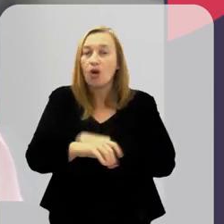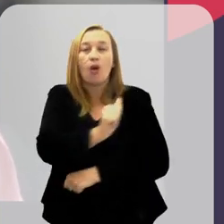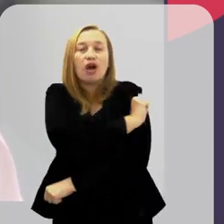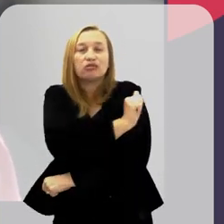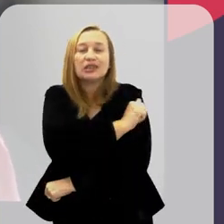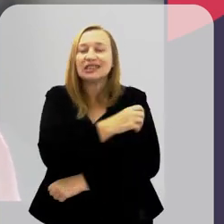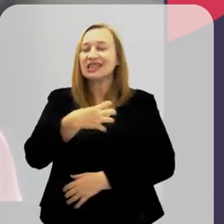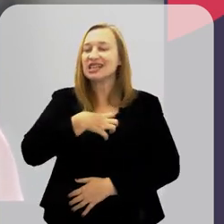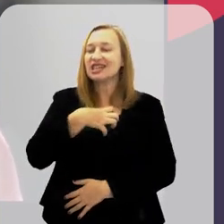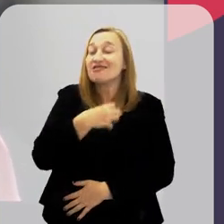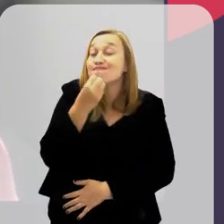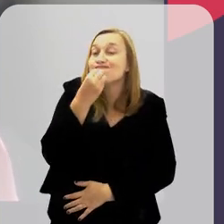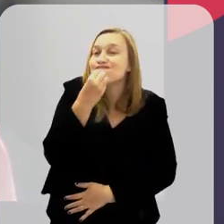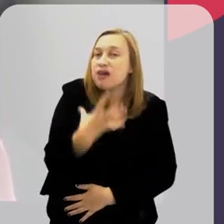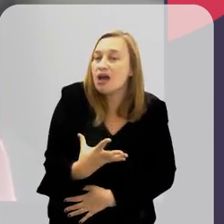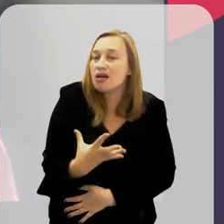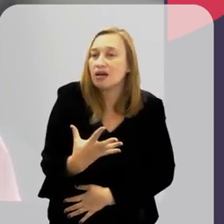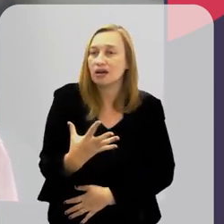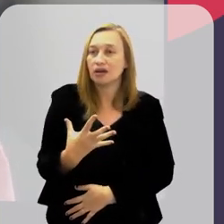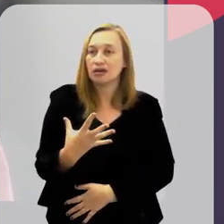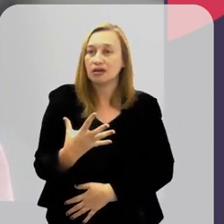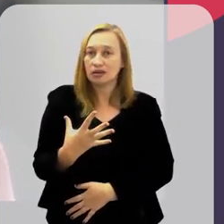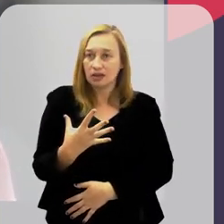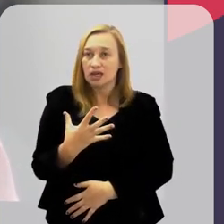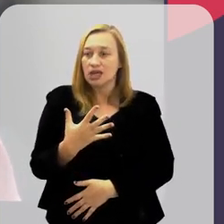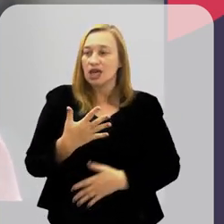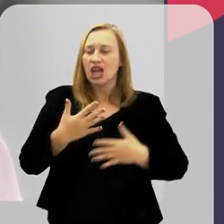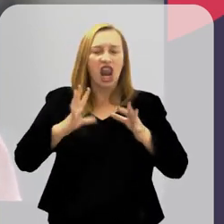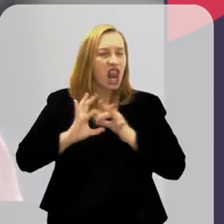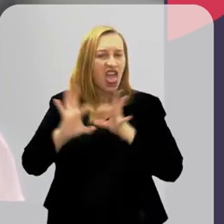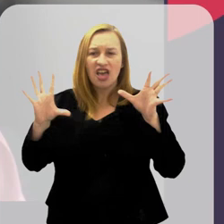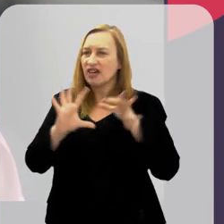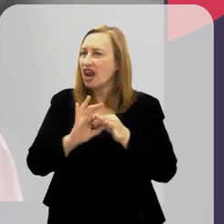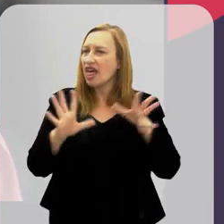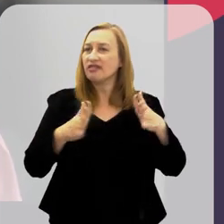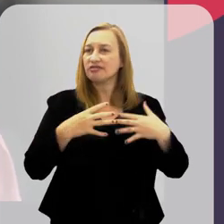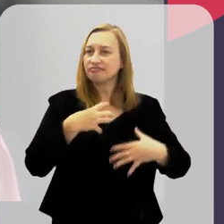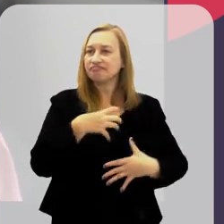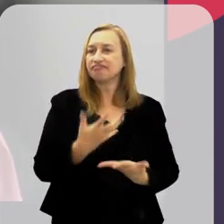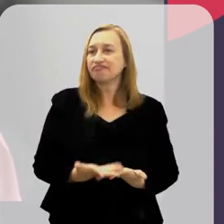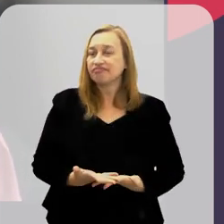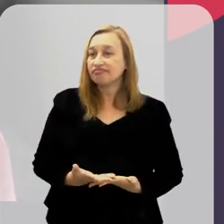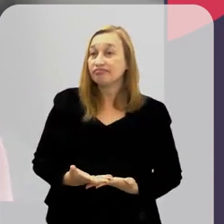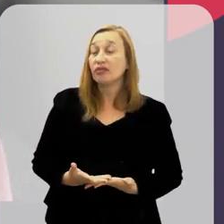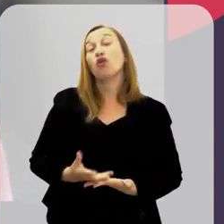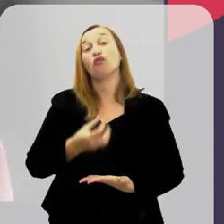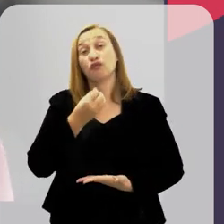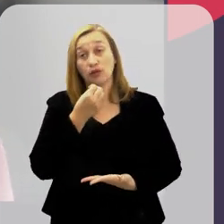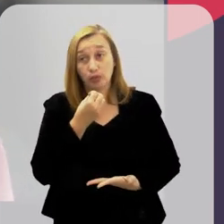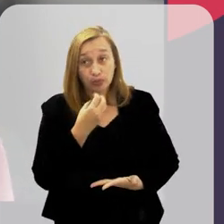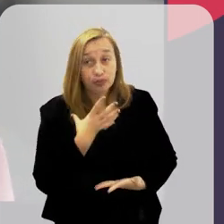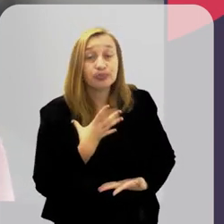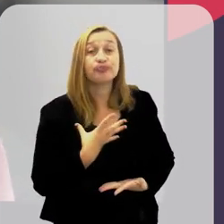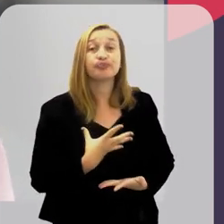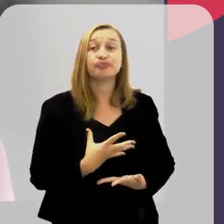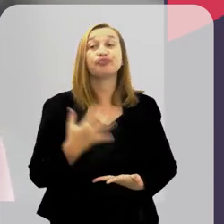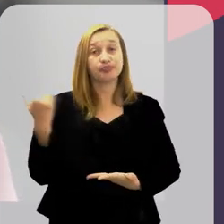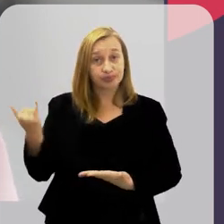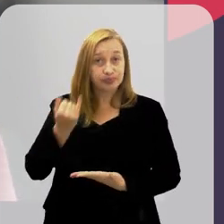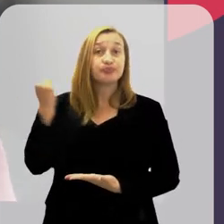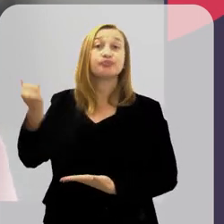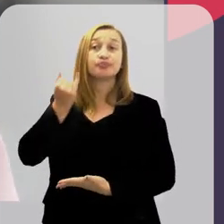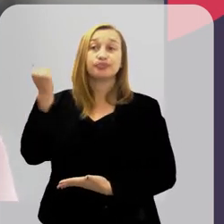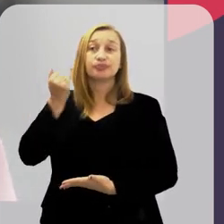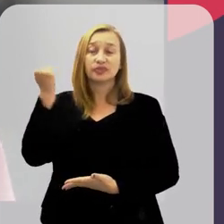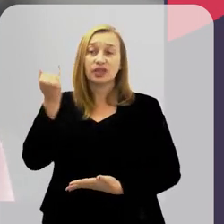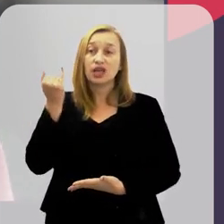alunos pudessem ficar à vontade, né, ao falar de um tema delicado, ao se expor. Então, isso foi uma coisa